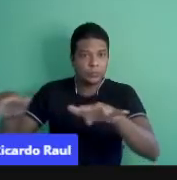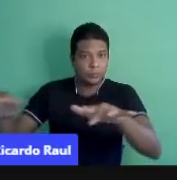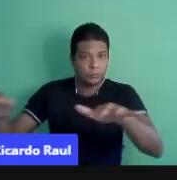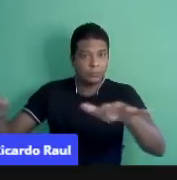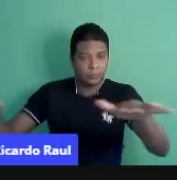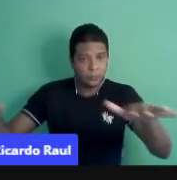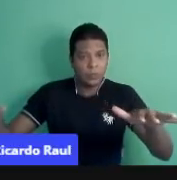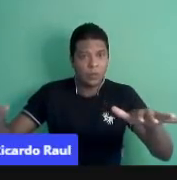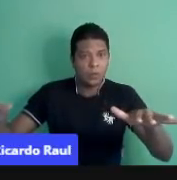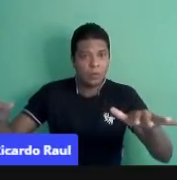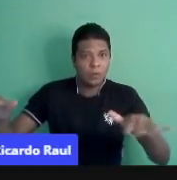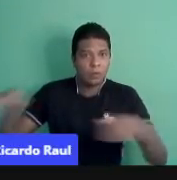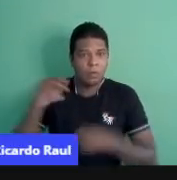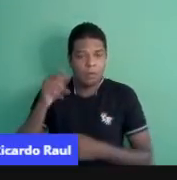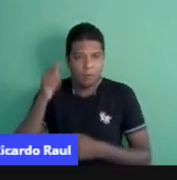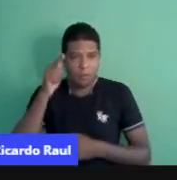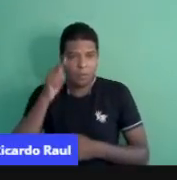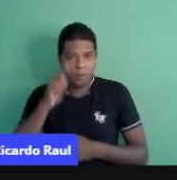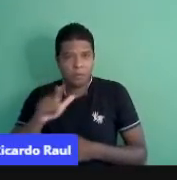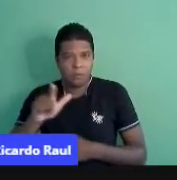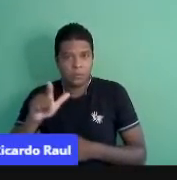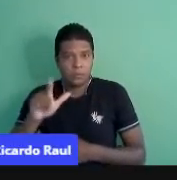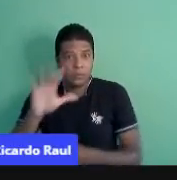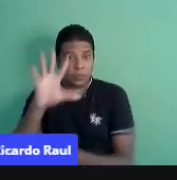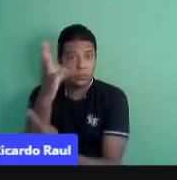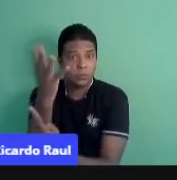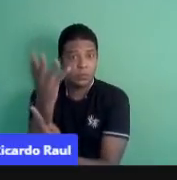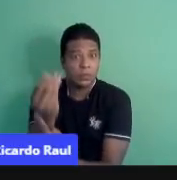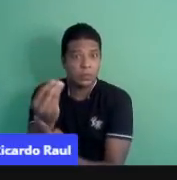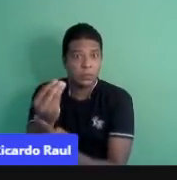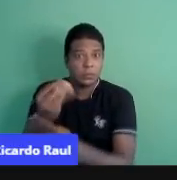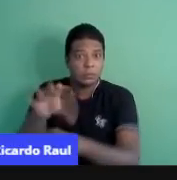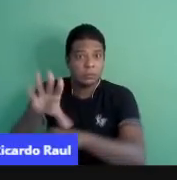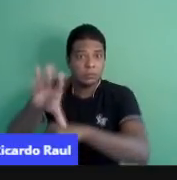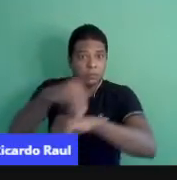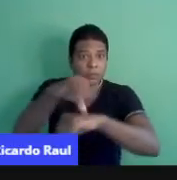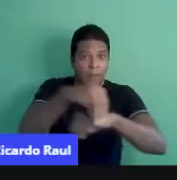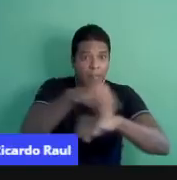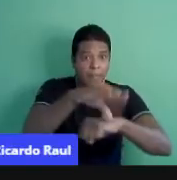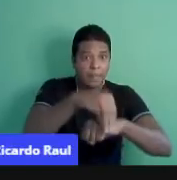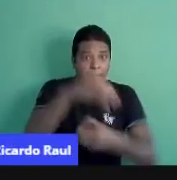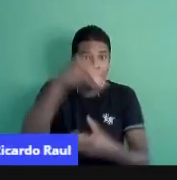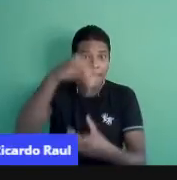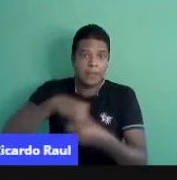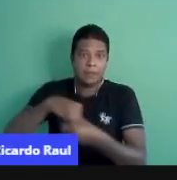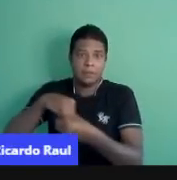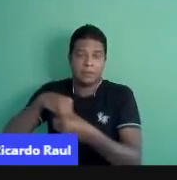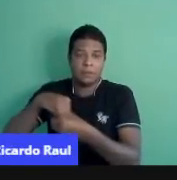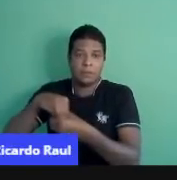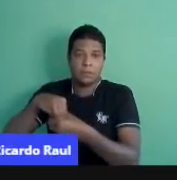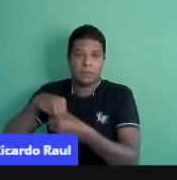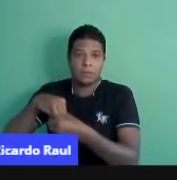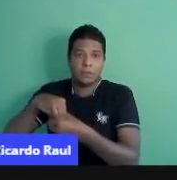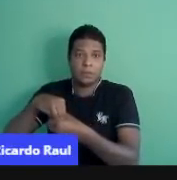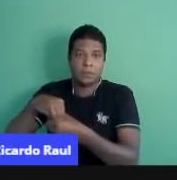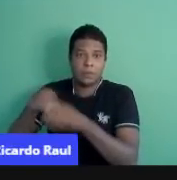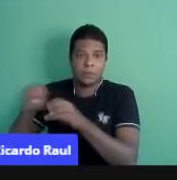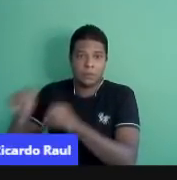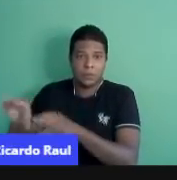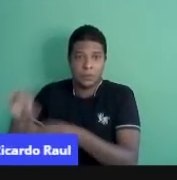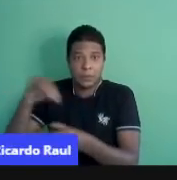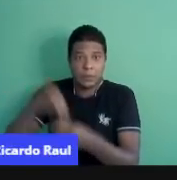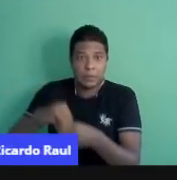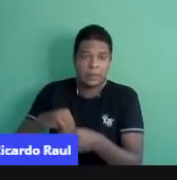ser enxergada como uma área de conhecimento dentro da educação, dentro da sociedade, o